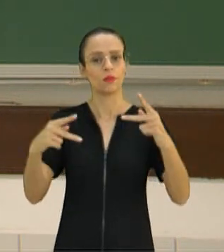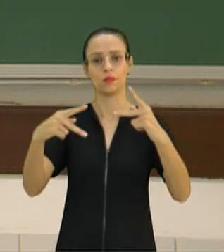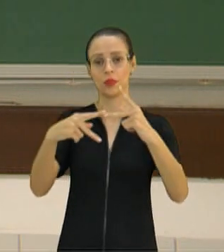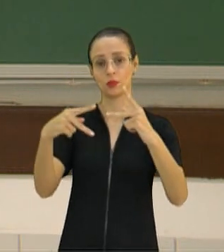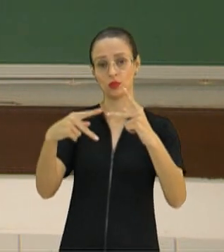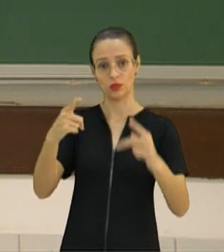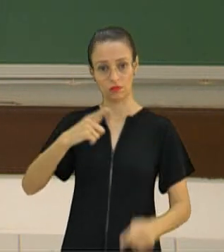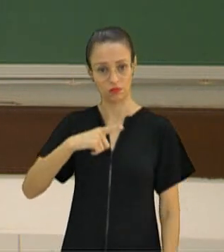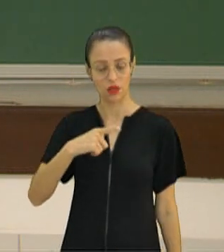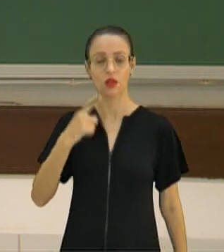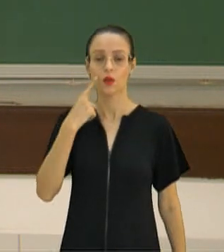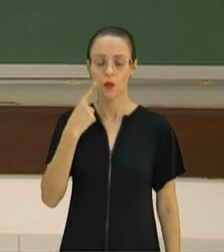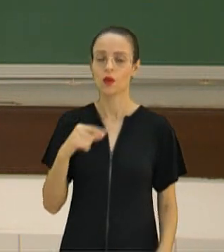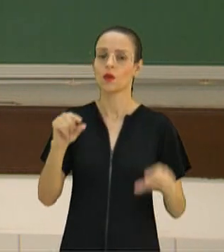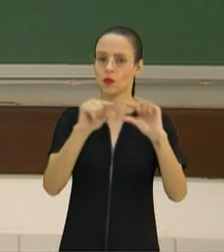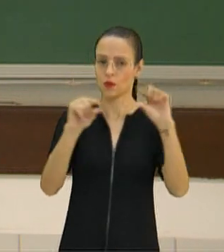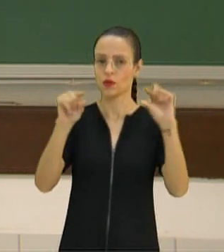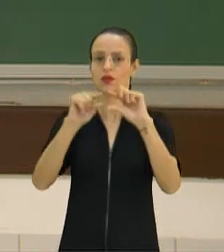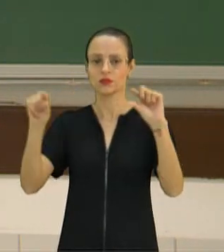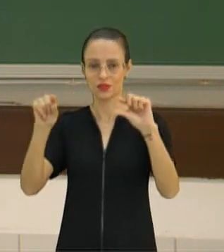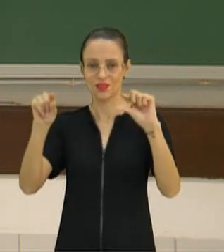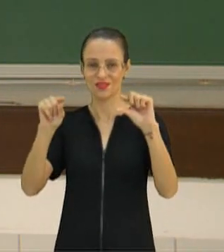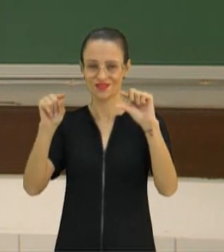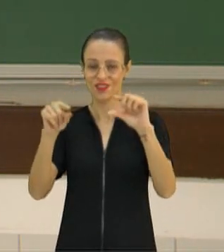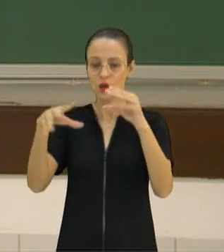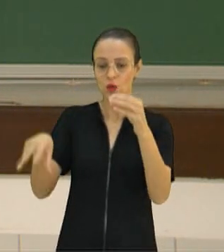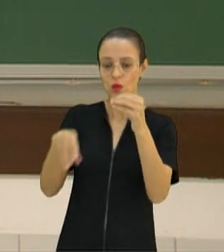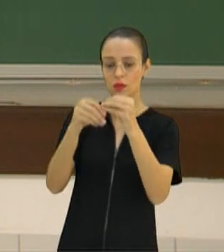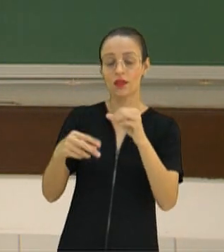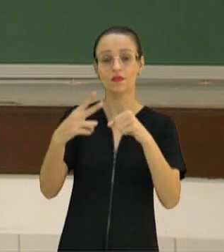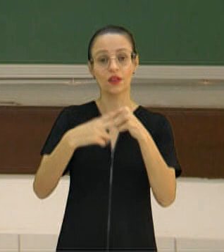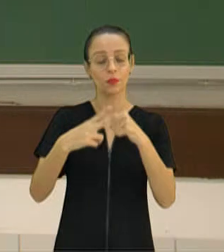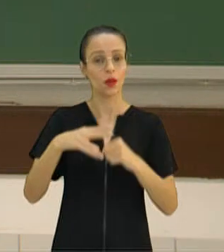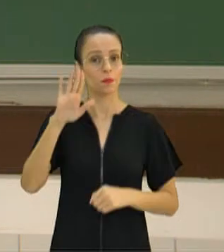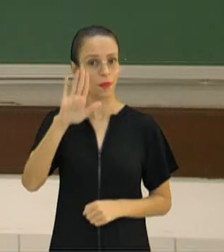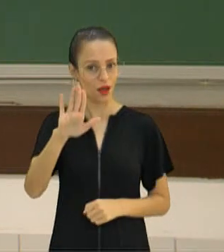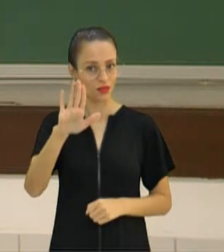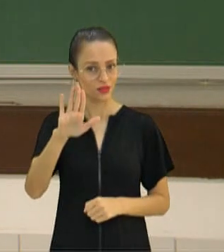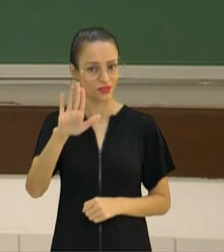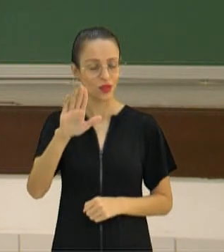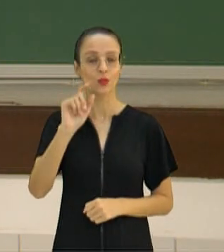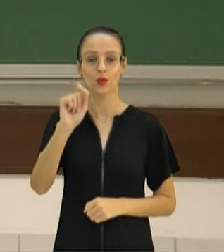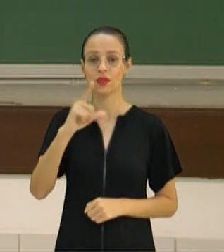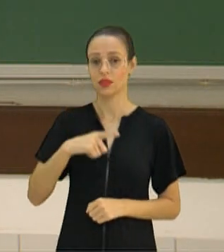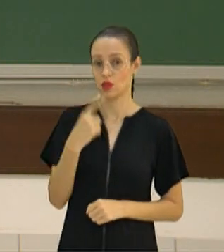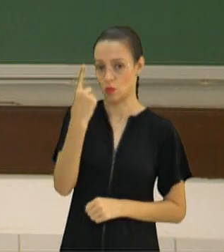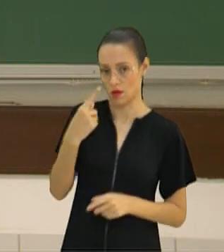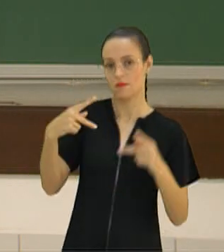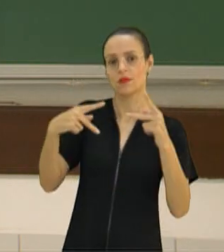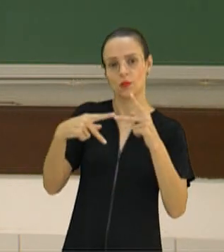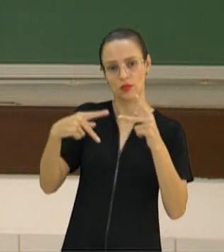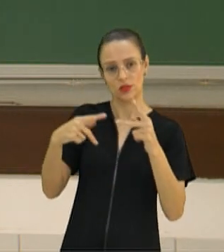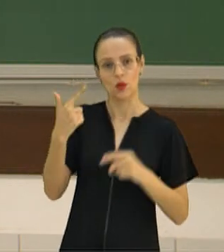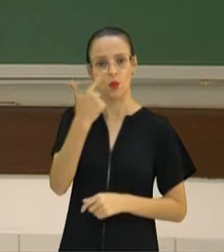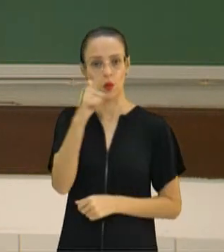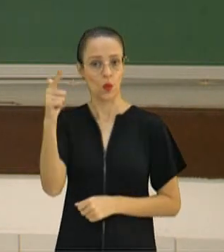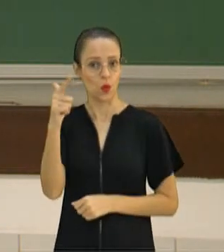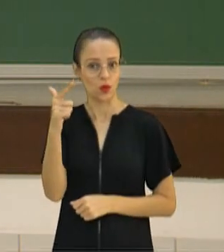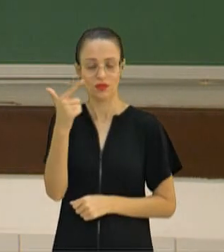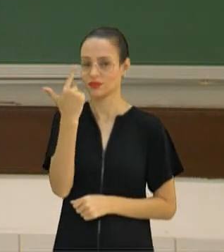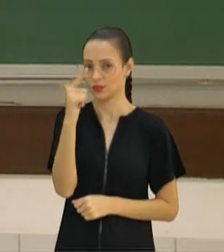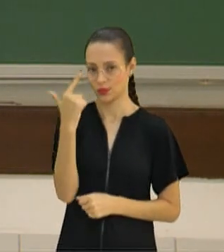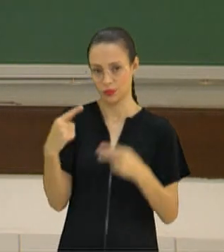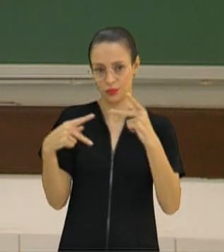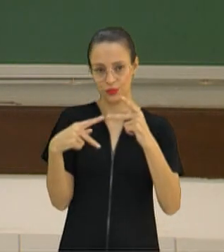preposição. Ambas orações irão completar os verbos, só que a indireta terá uma preposição. Confira.